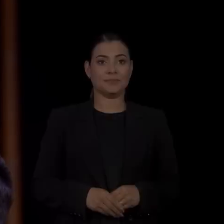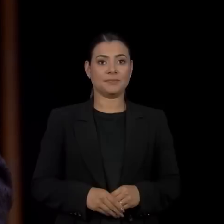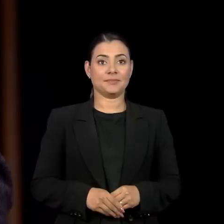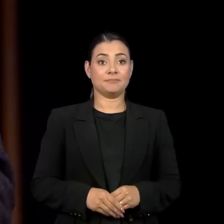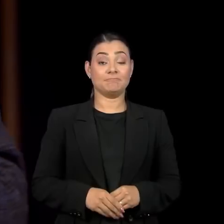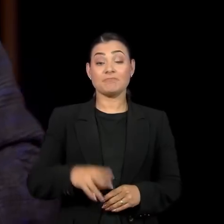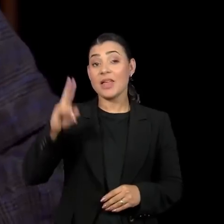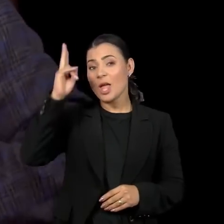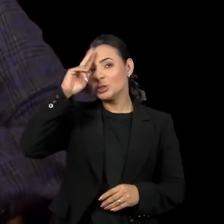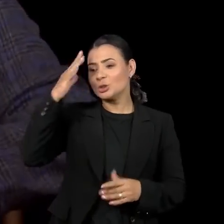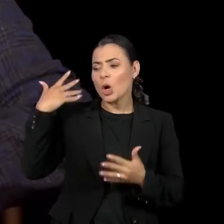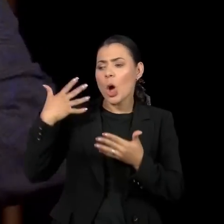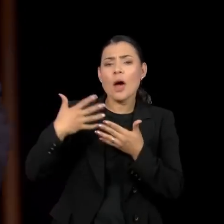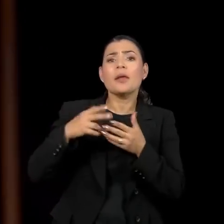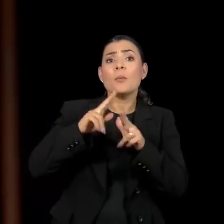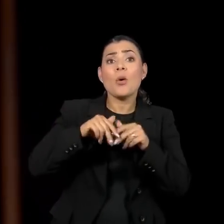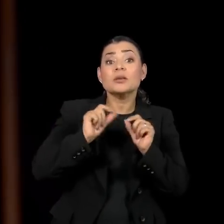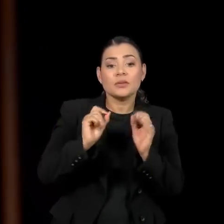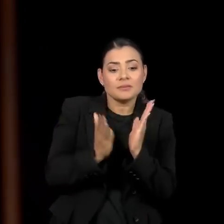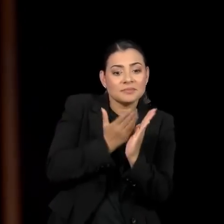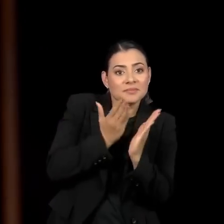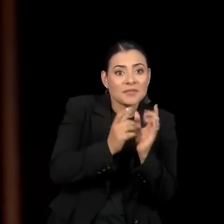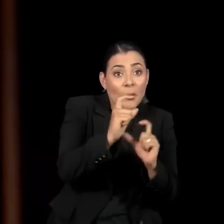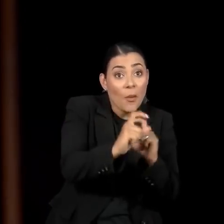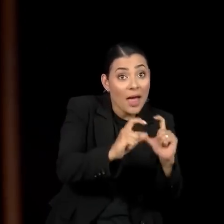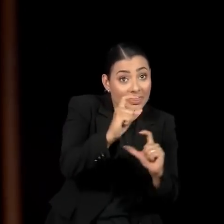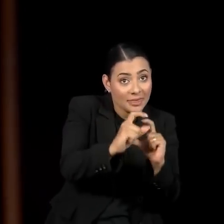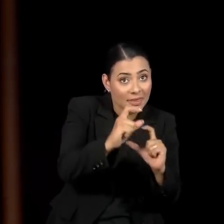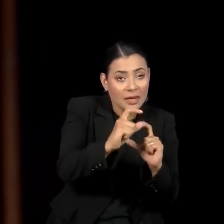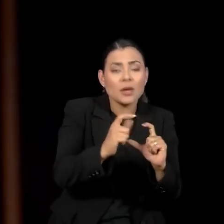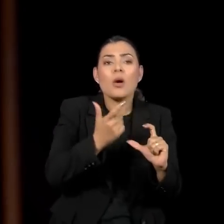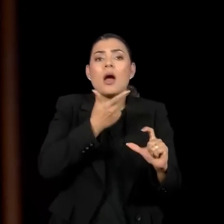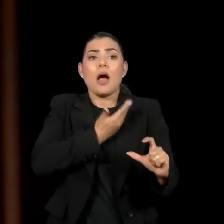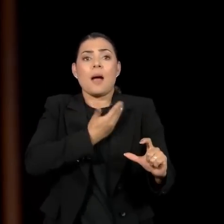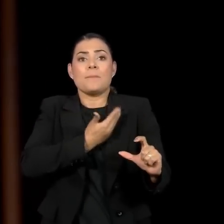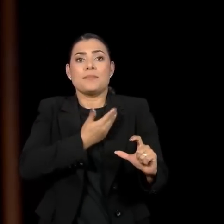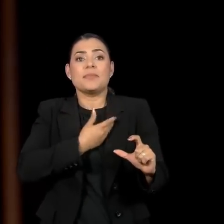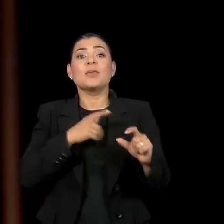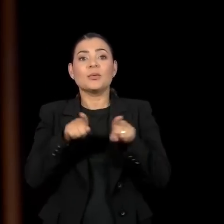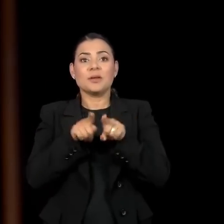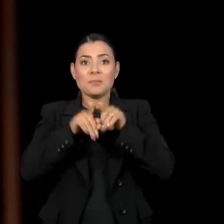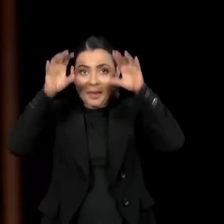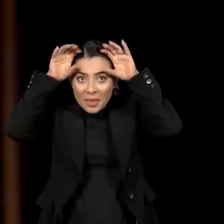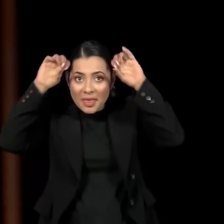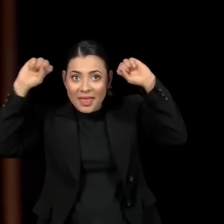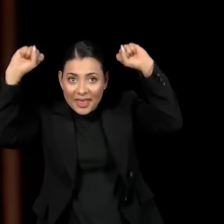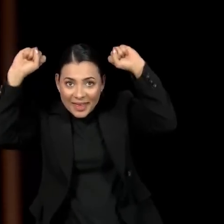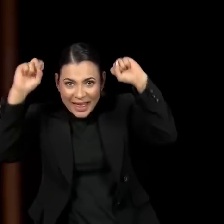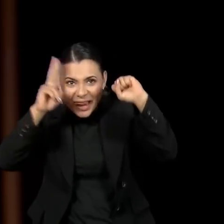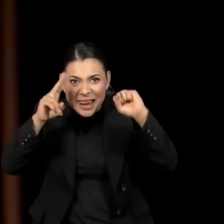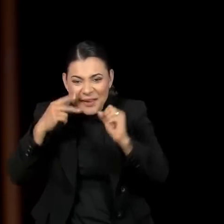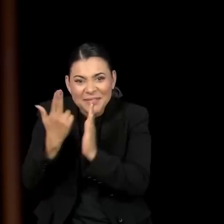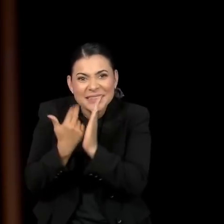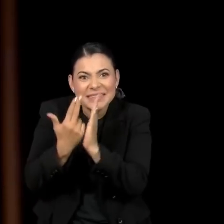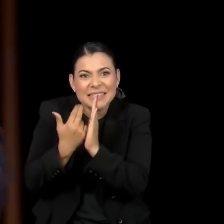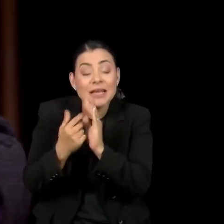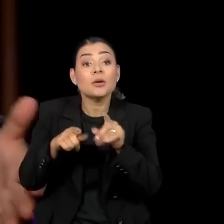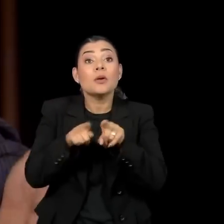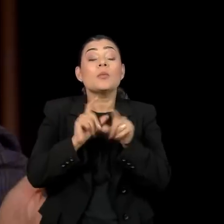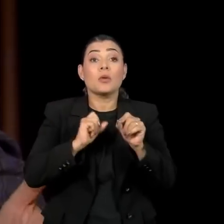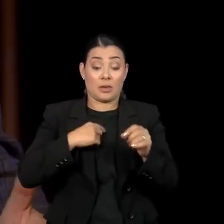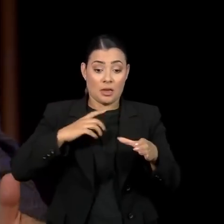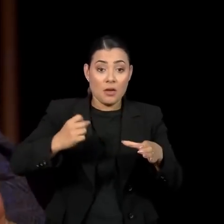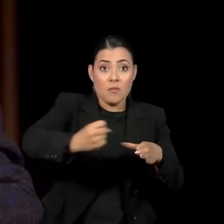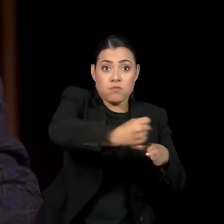Nas histórias em quadrinhos, o Obelix, amigo do Asterix, ele ganhou sua super força porque caiu dentro do caldeirão de